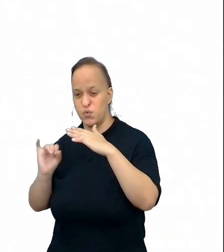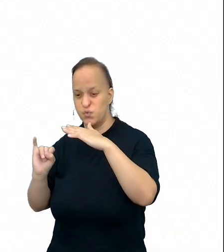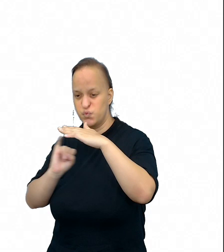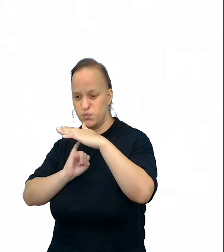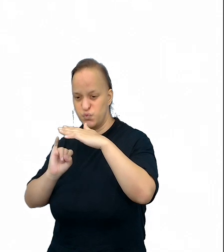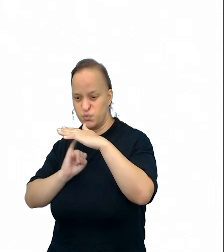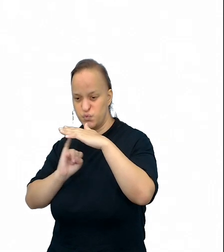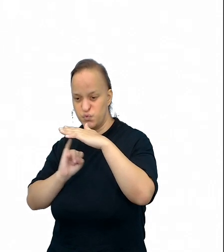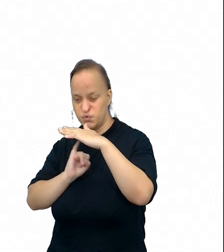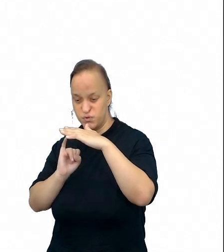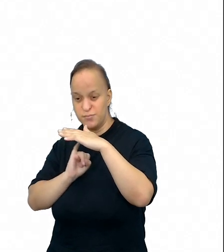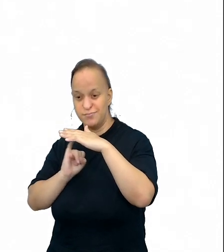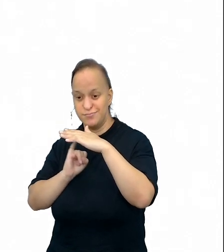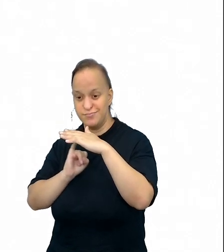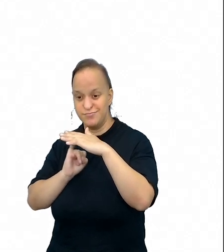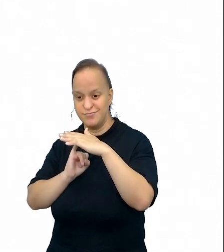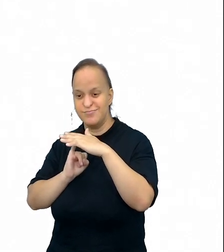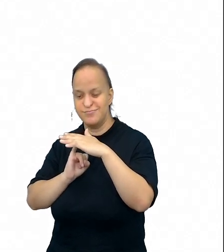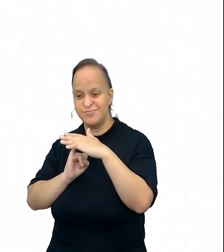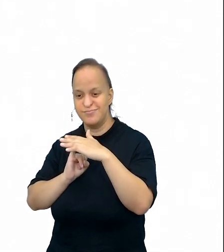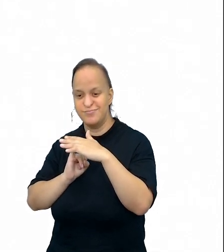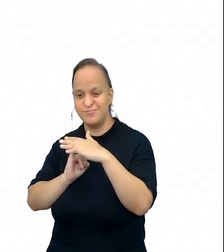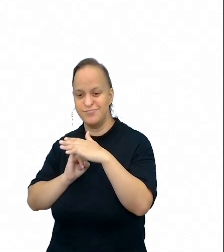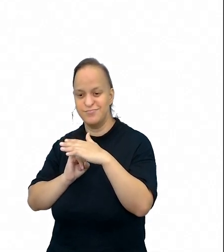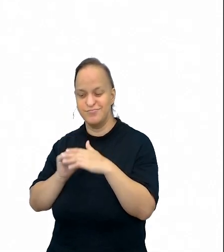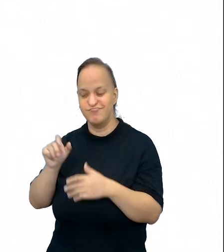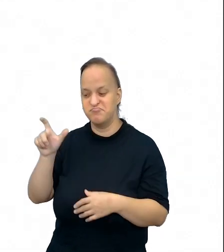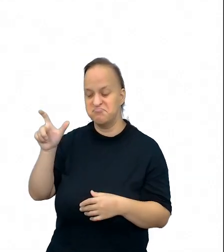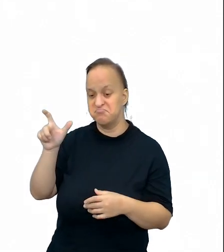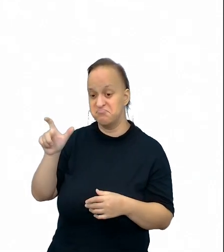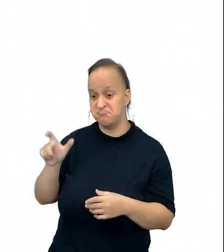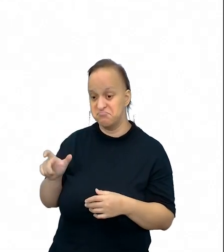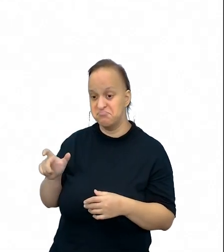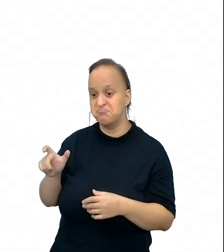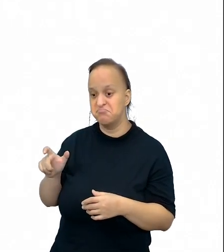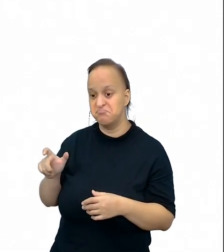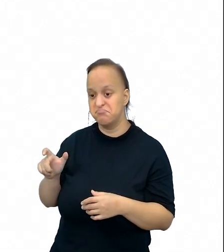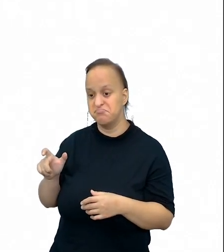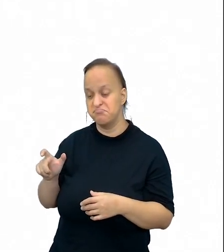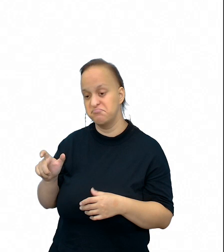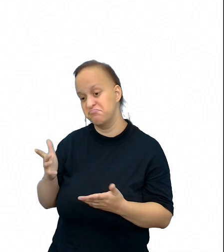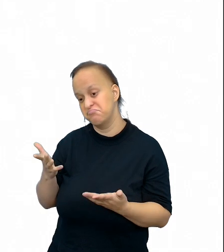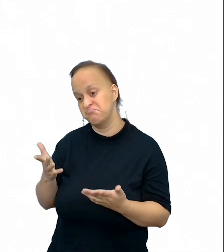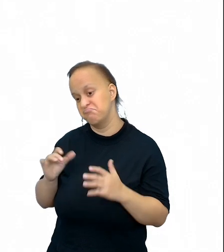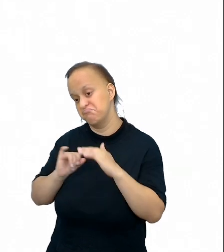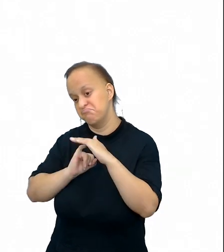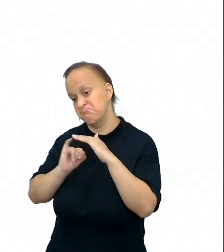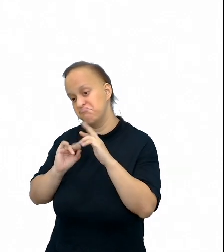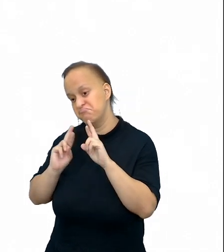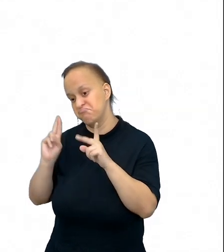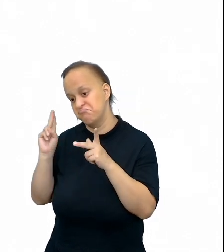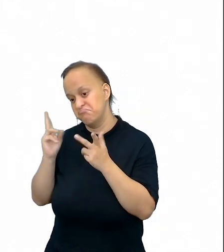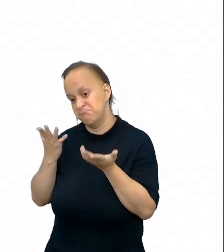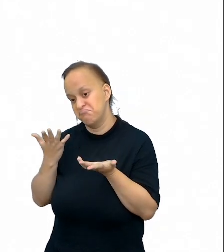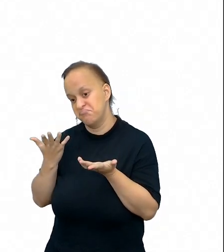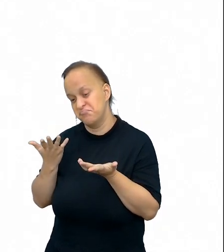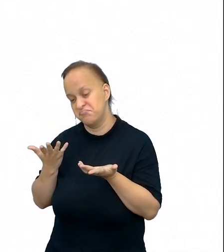assim se cabe, né, nessa personagem que está sendo ali retratada. Então, quando se tem